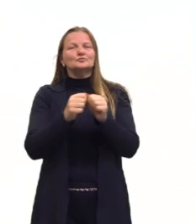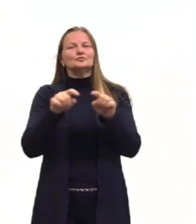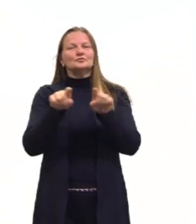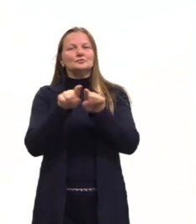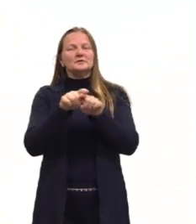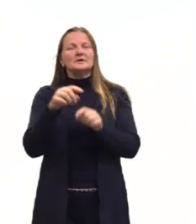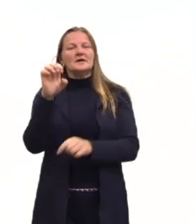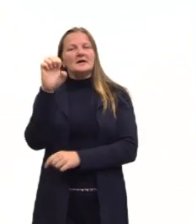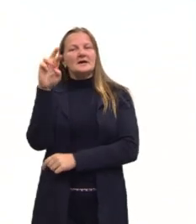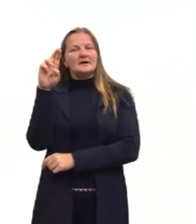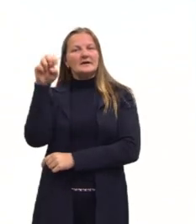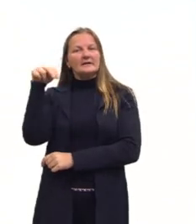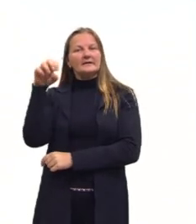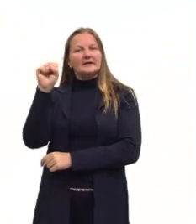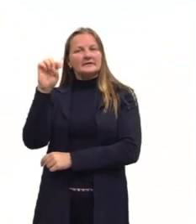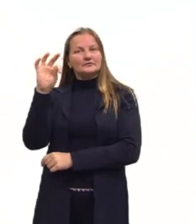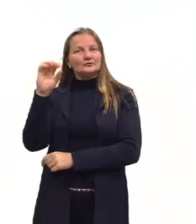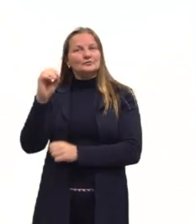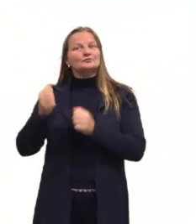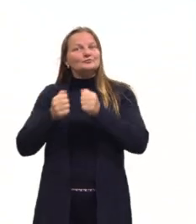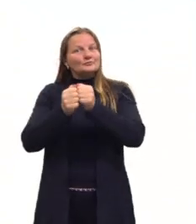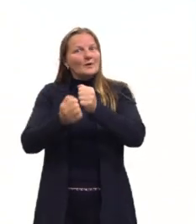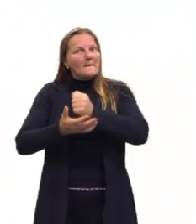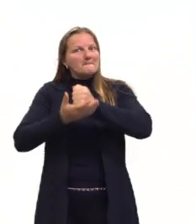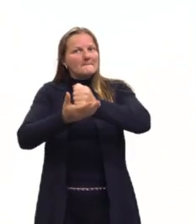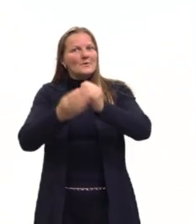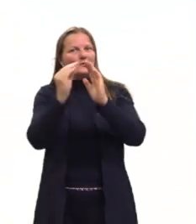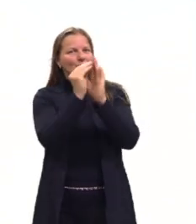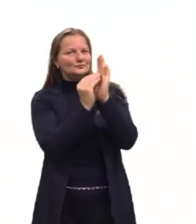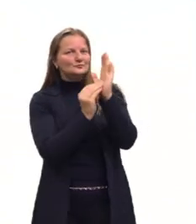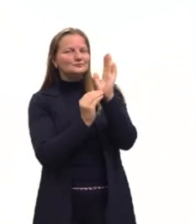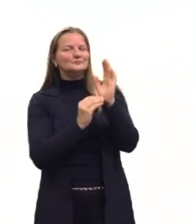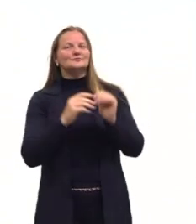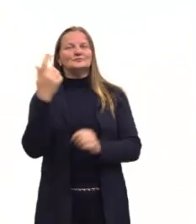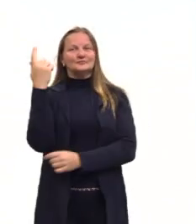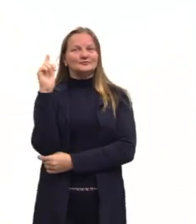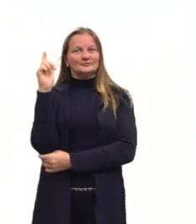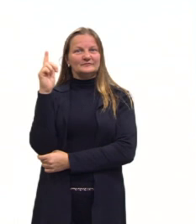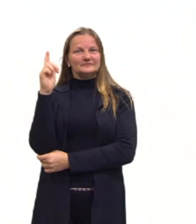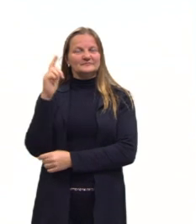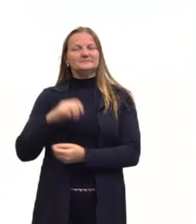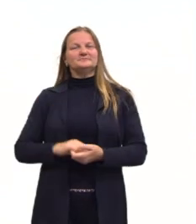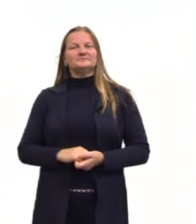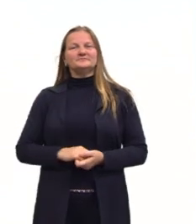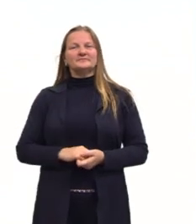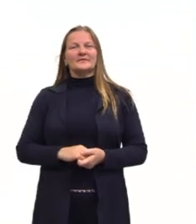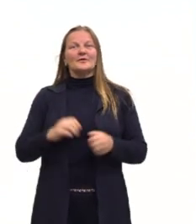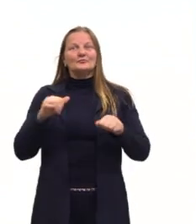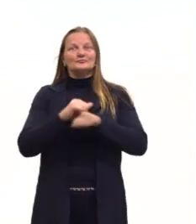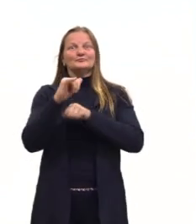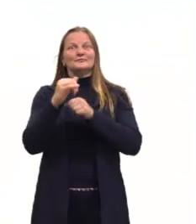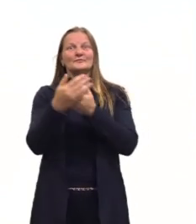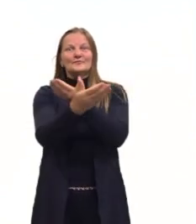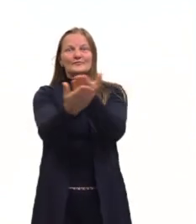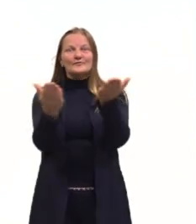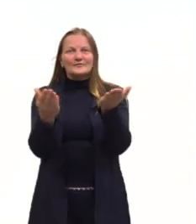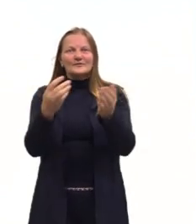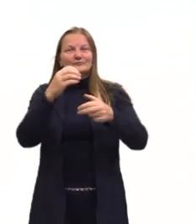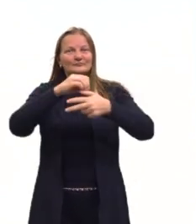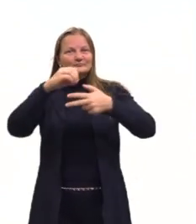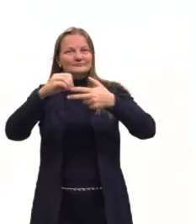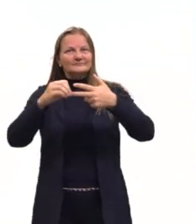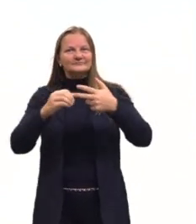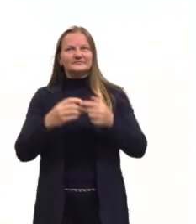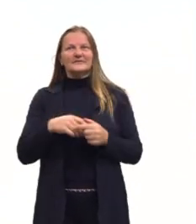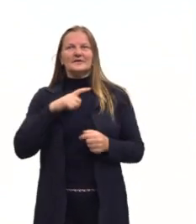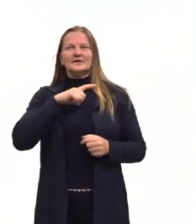comigo tem o professor Ernesto que faz a esse conteúdo né a gente consegue fazer o conteúdo acontecer aí para o teu neném